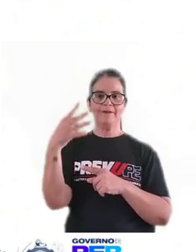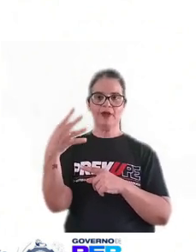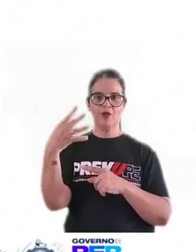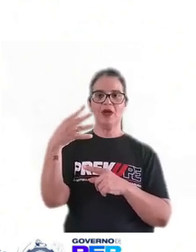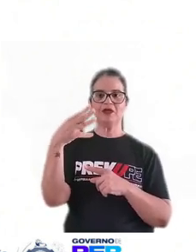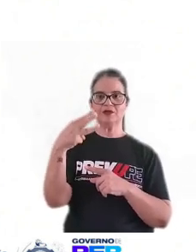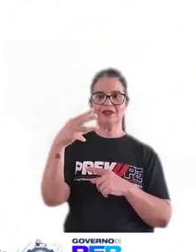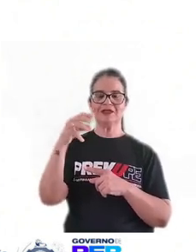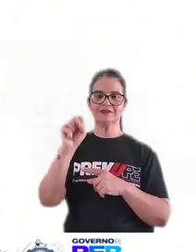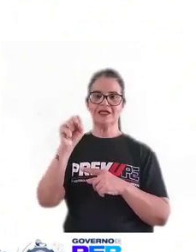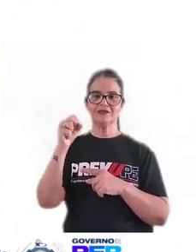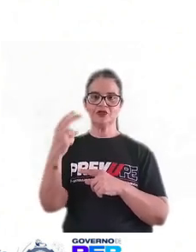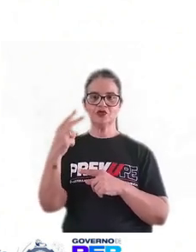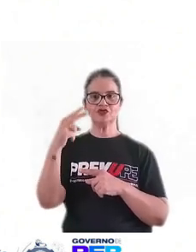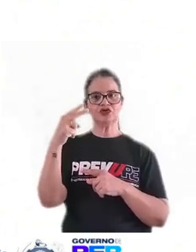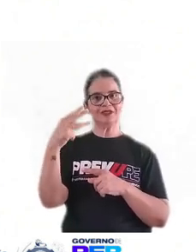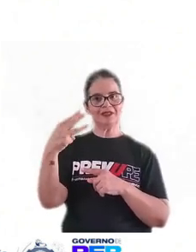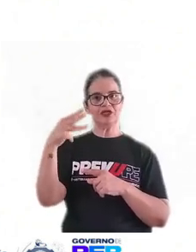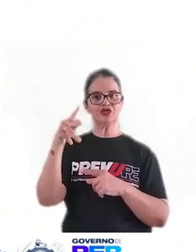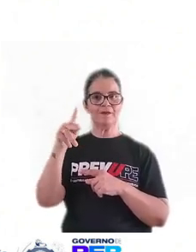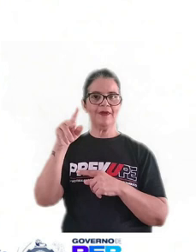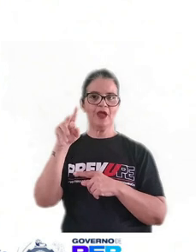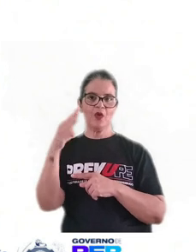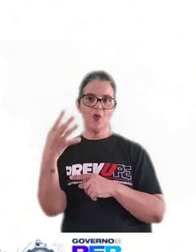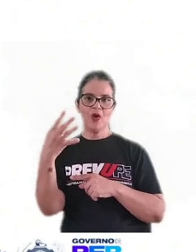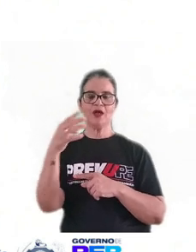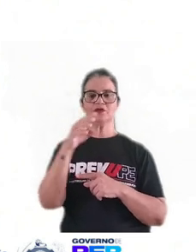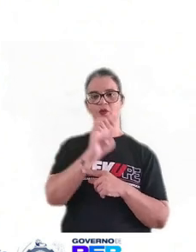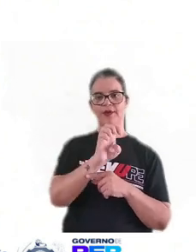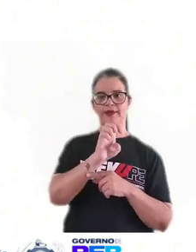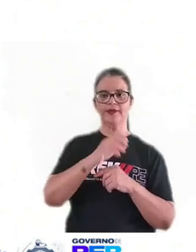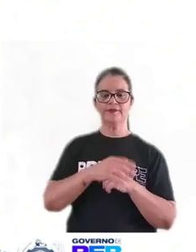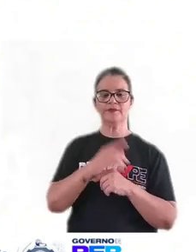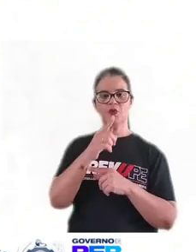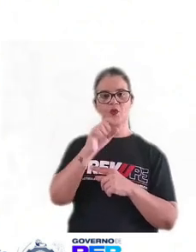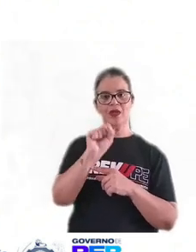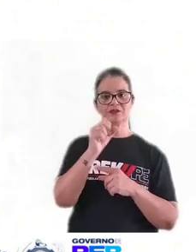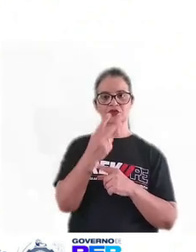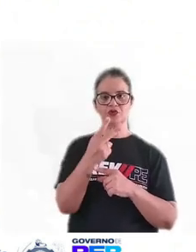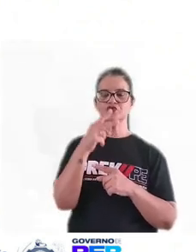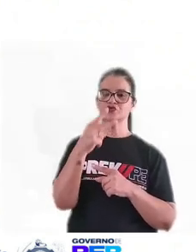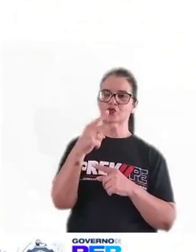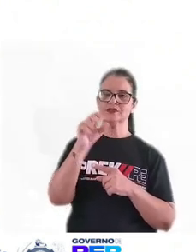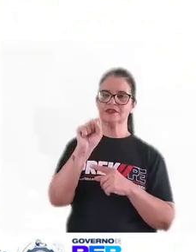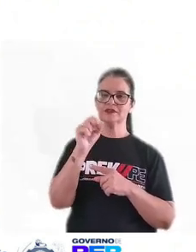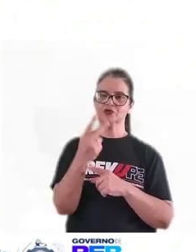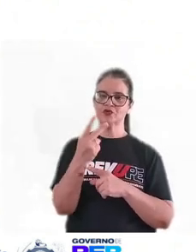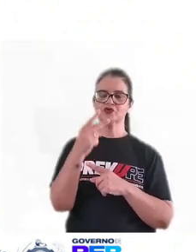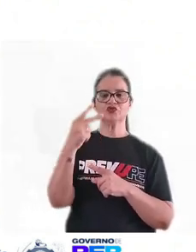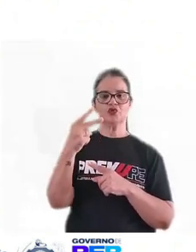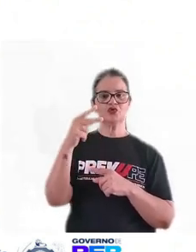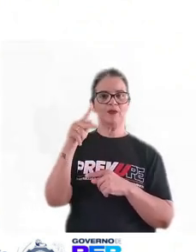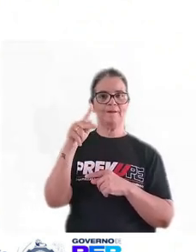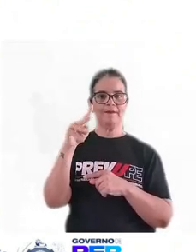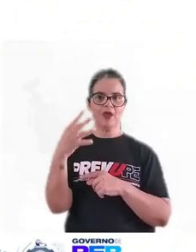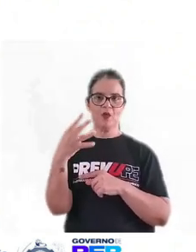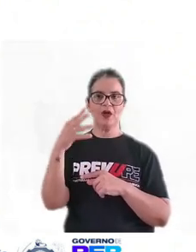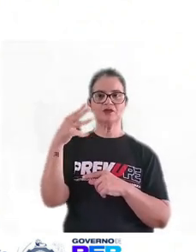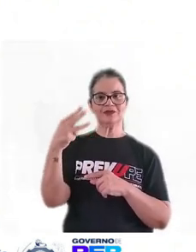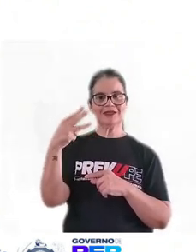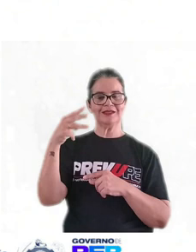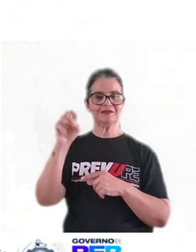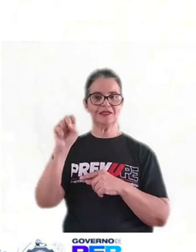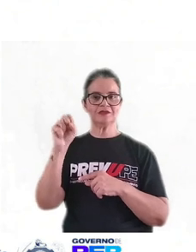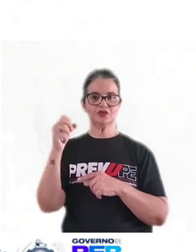2p4 3s2 3p4 e 1s2 2s2